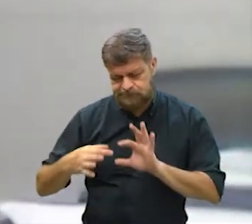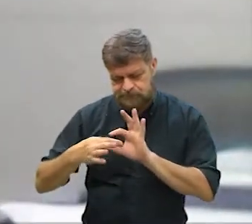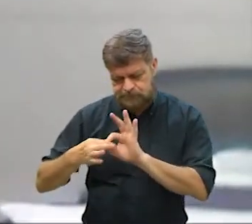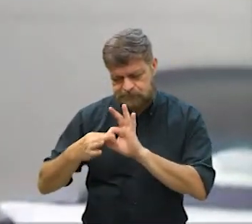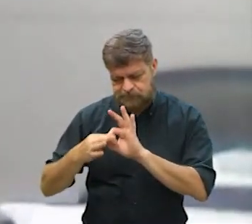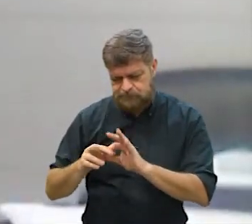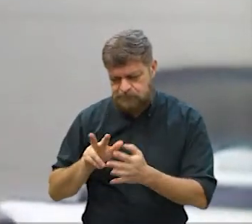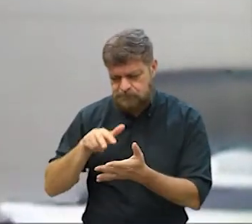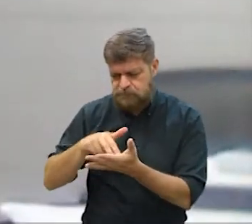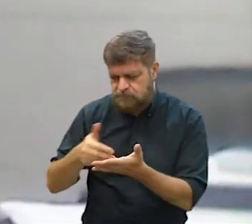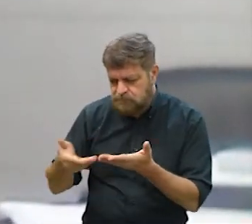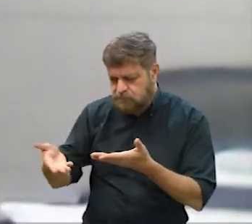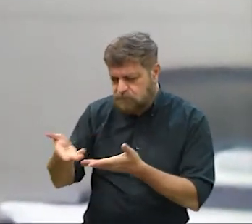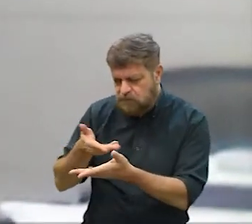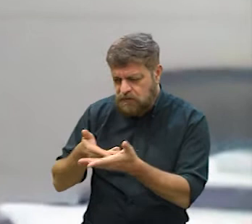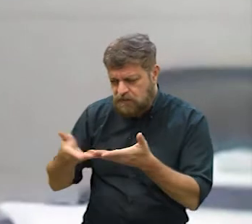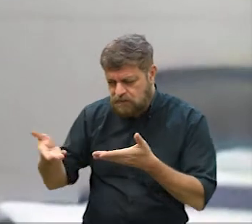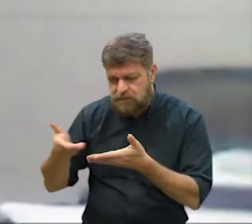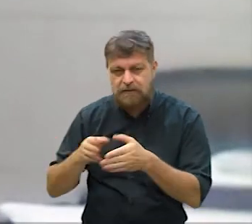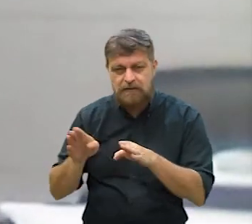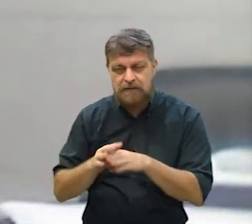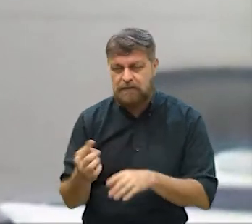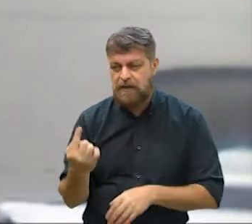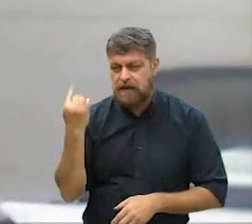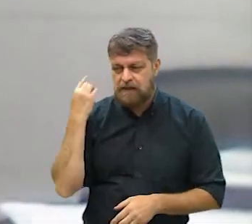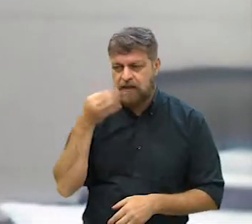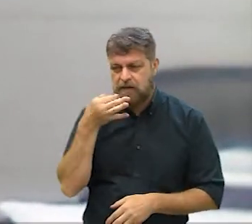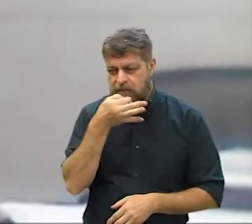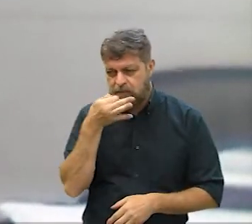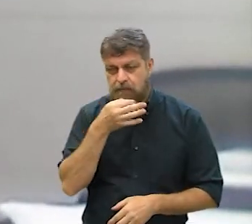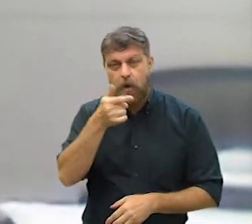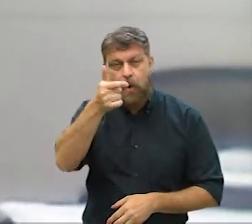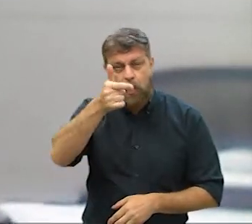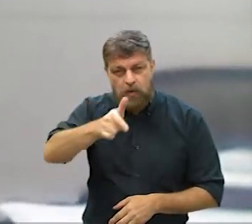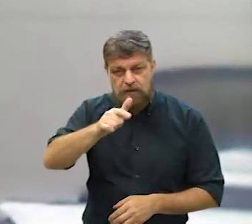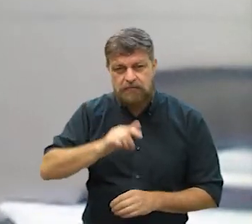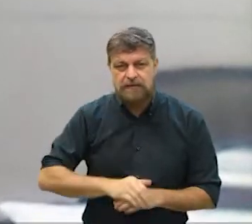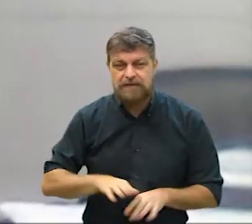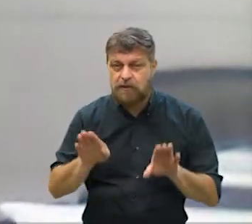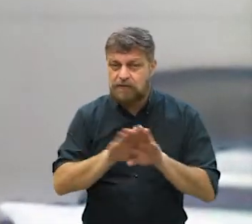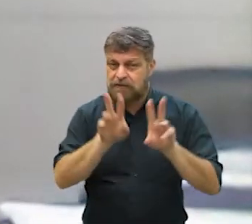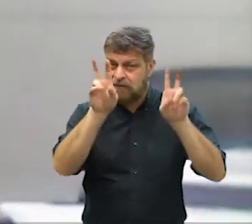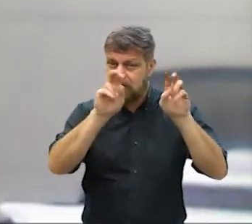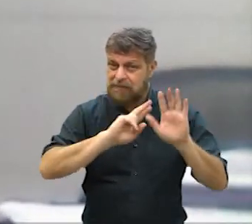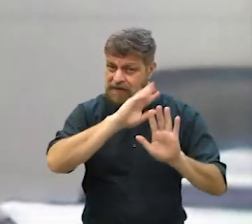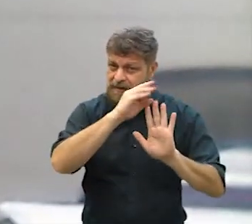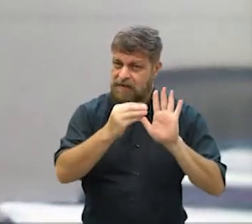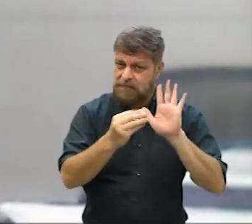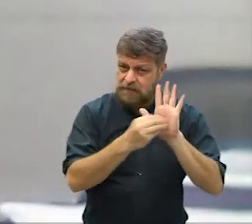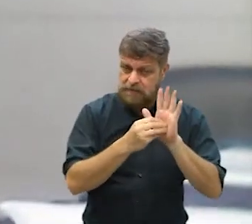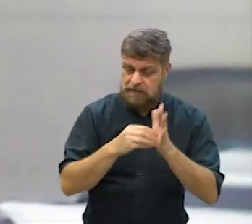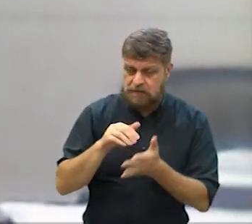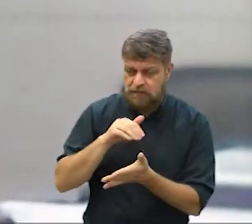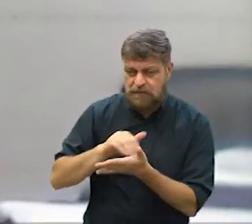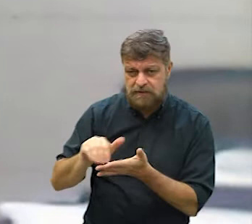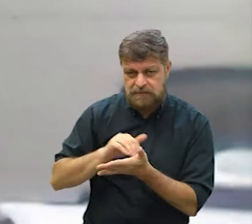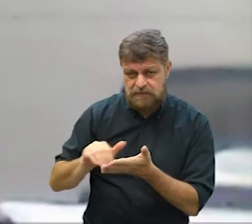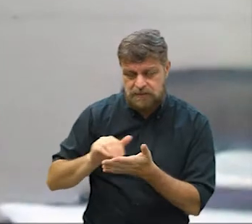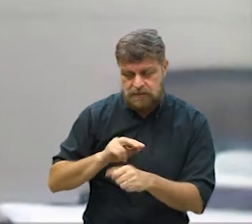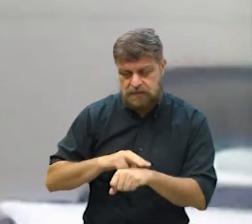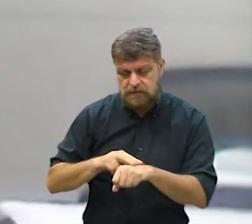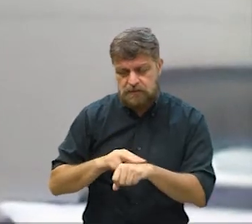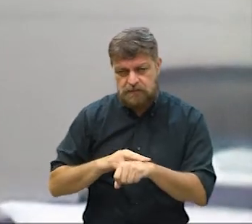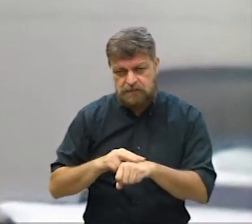participativa, né? Também, claro, eu tinha falado lá atrás, mas vou falar novamente, da questão ambiental, né? Que a Secretaria do